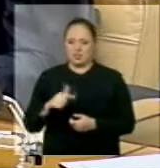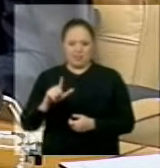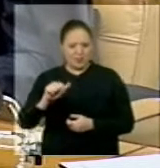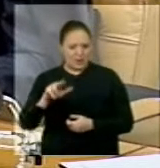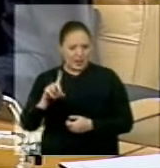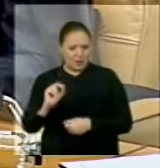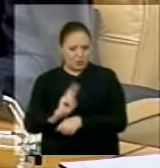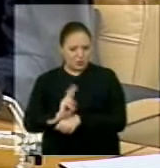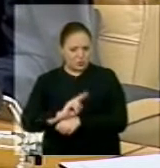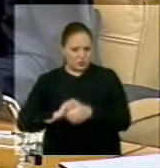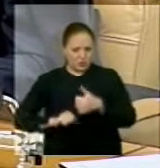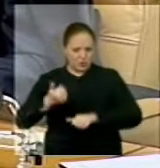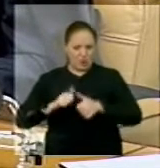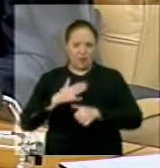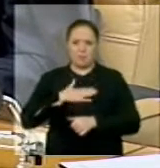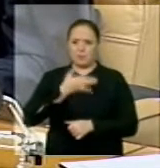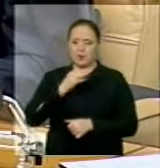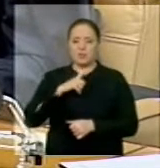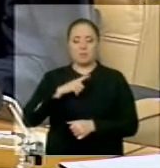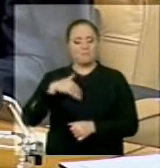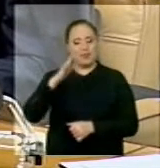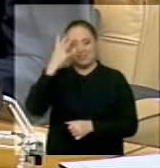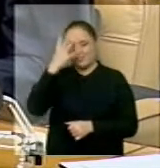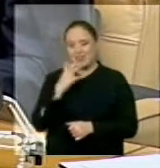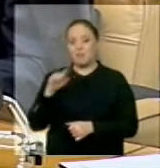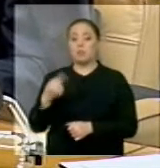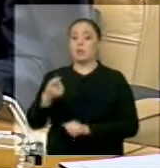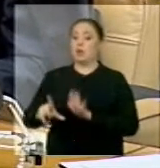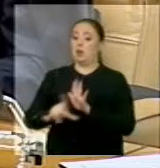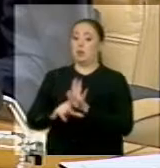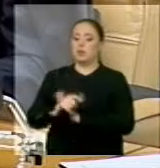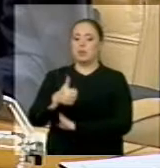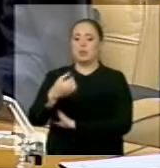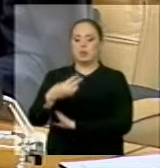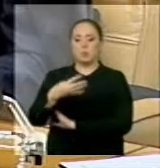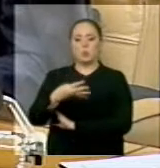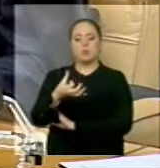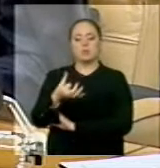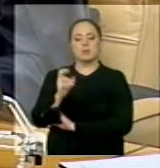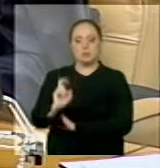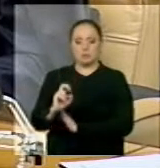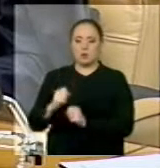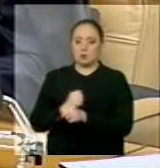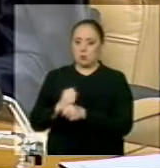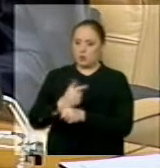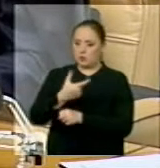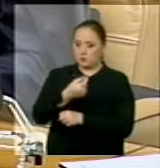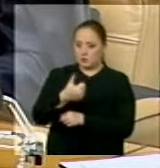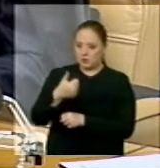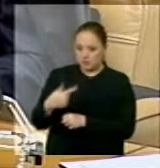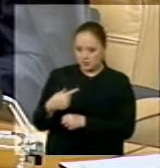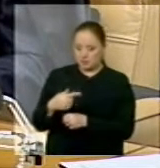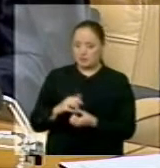vistoria assume, em meu modo de ver, maior gravidade após a Lei 13.465, de 2017,